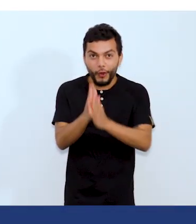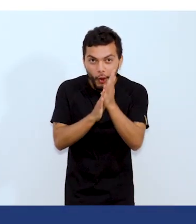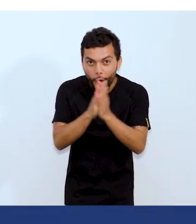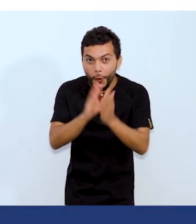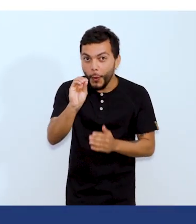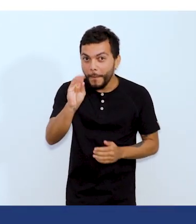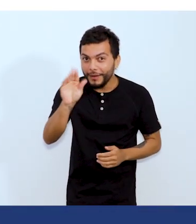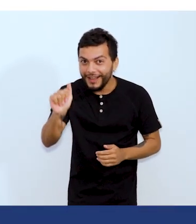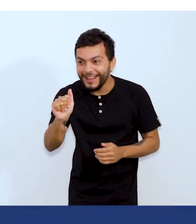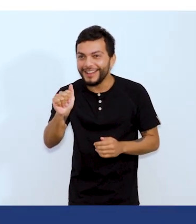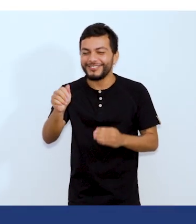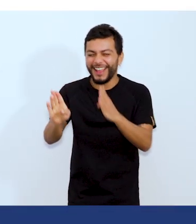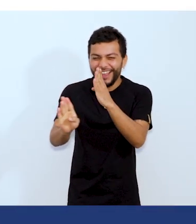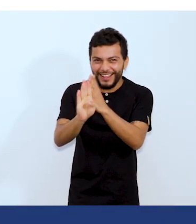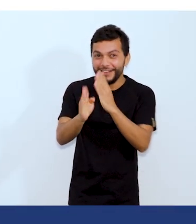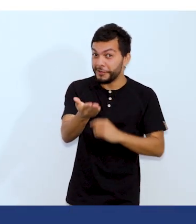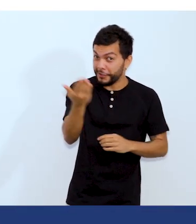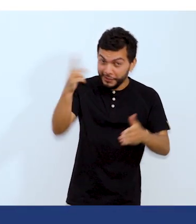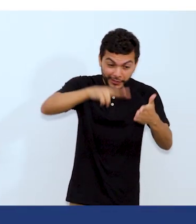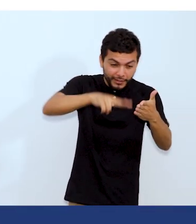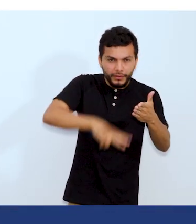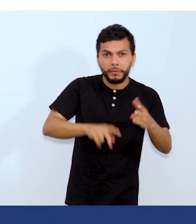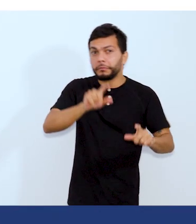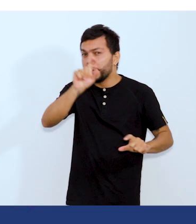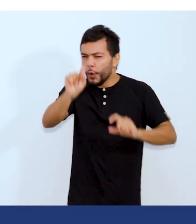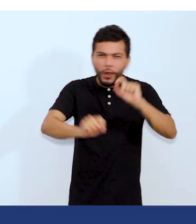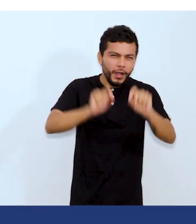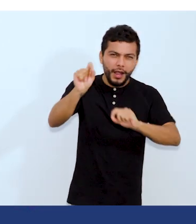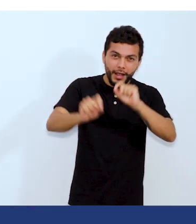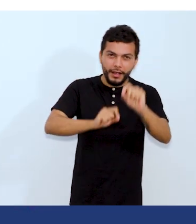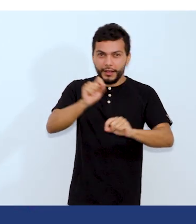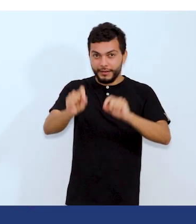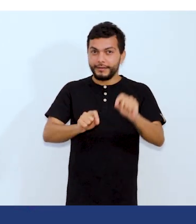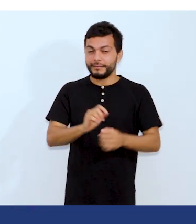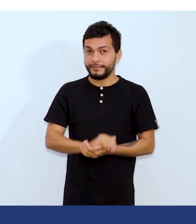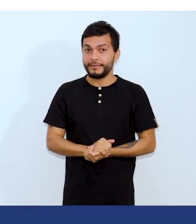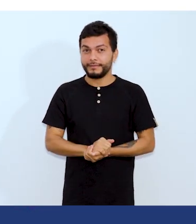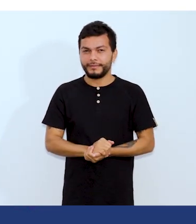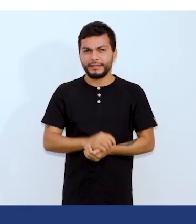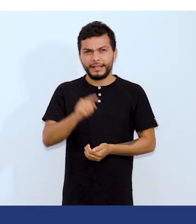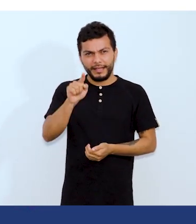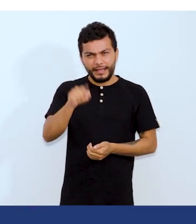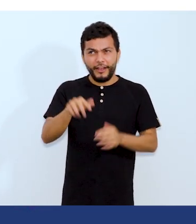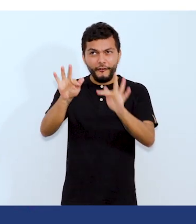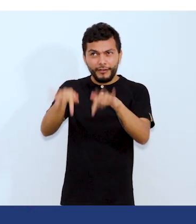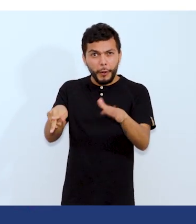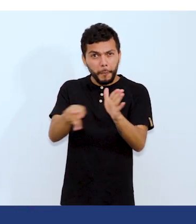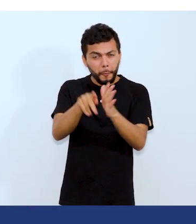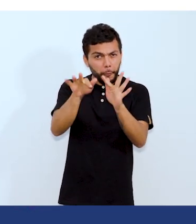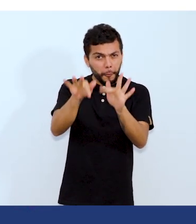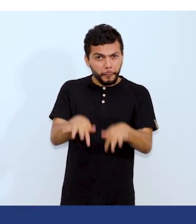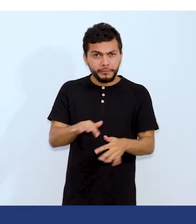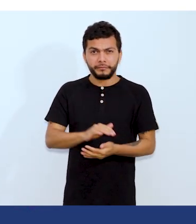Oba, adivinhas? Vamos ler? O que é o que é? Está no final do